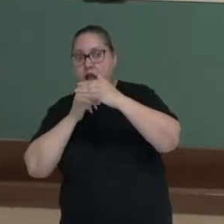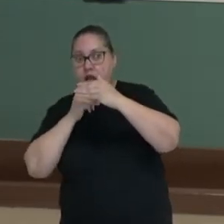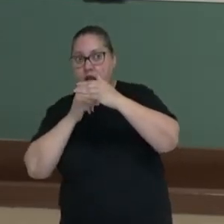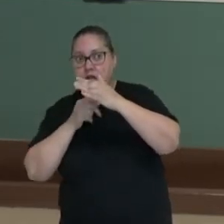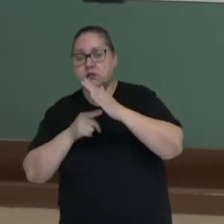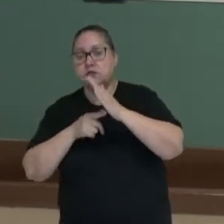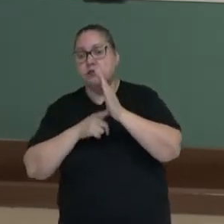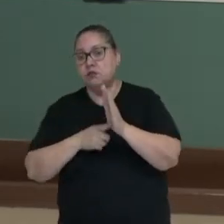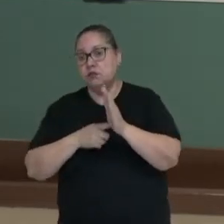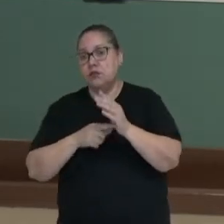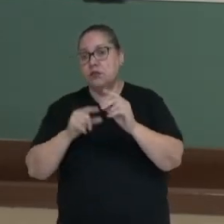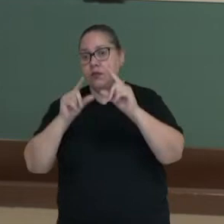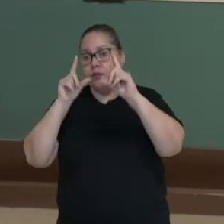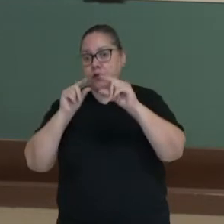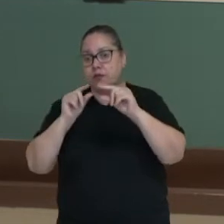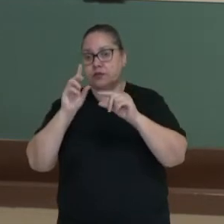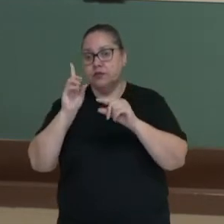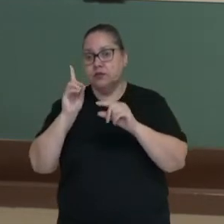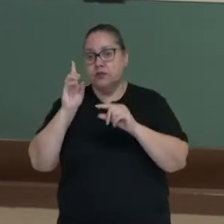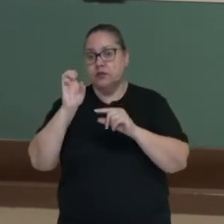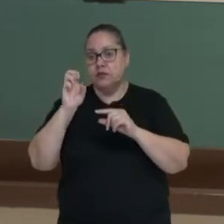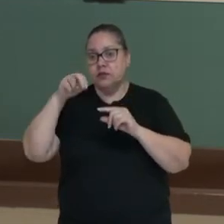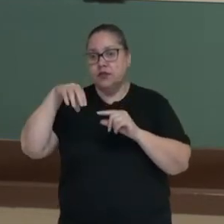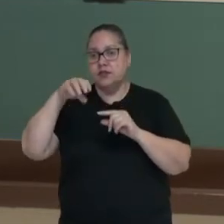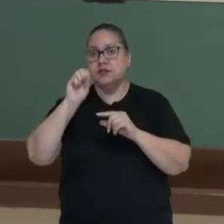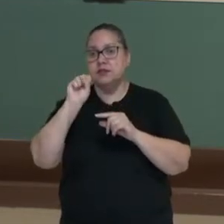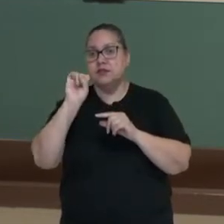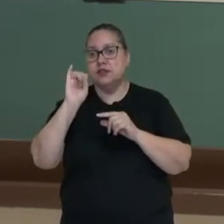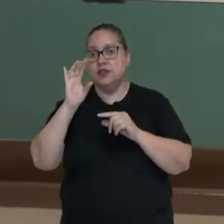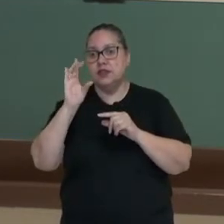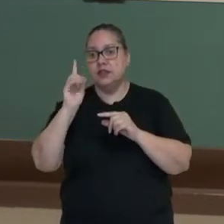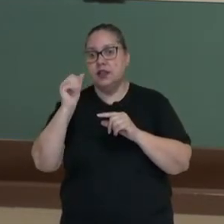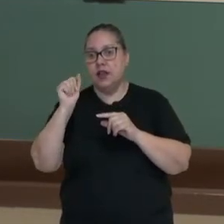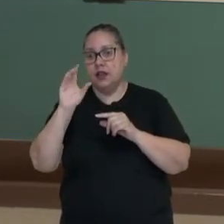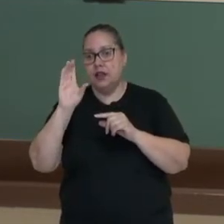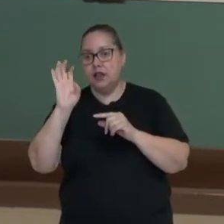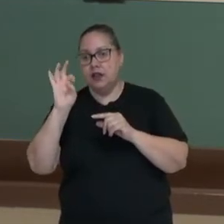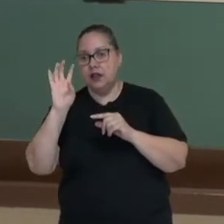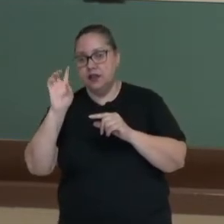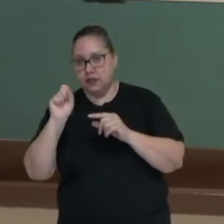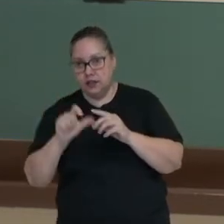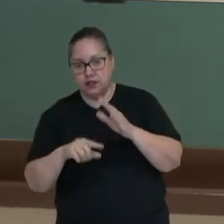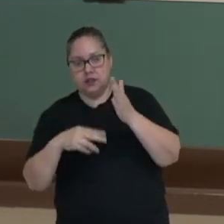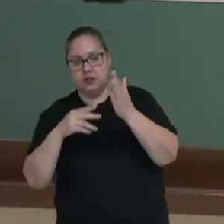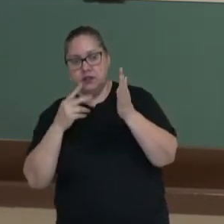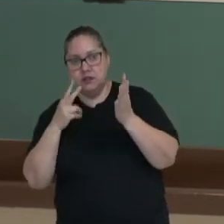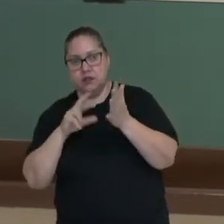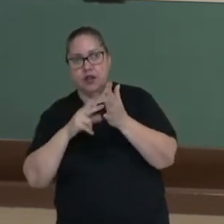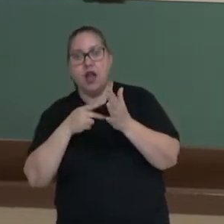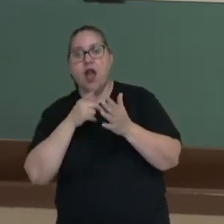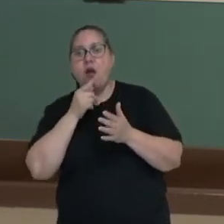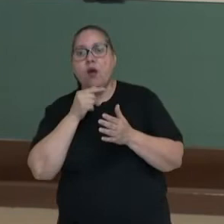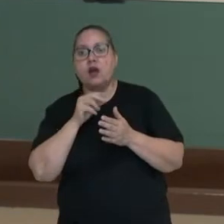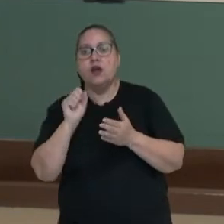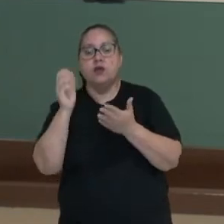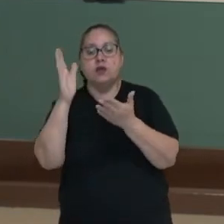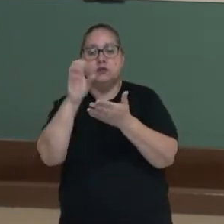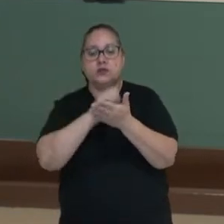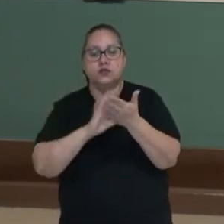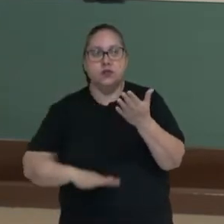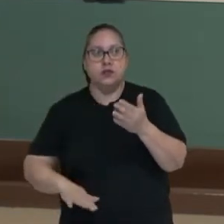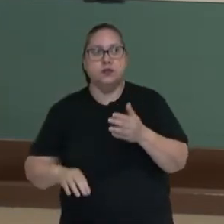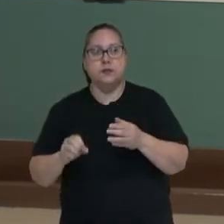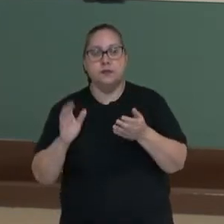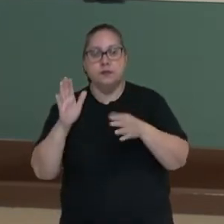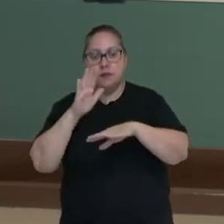apresenta o quê? Menor densidade se comparado com a água. E aqui nós vamos fazer uma atividade, mão na